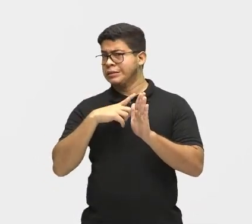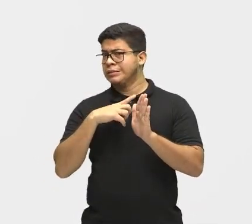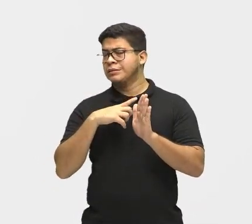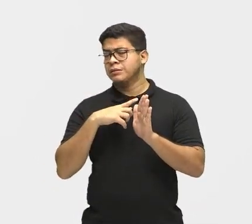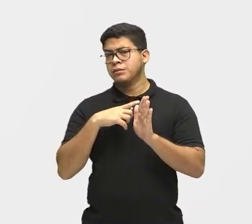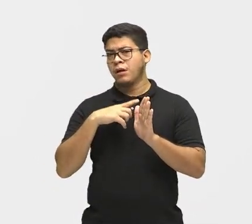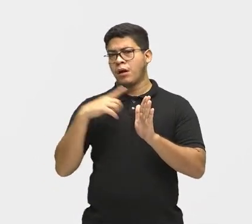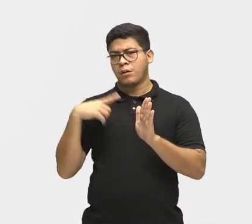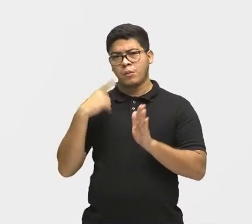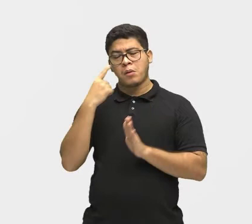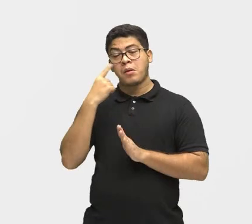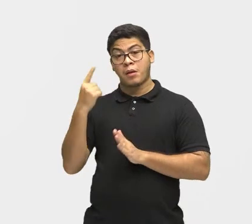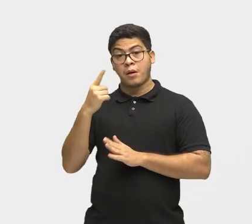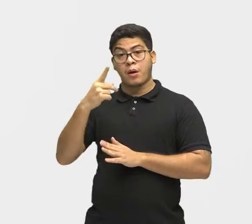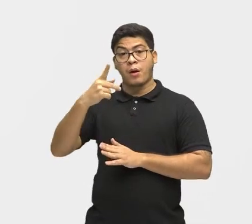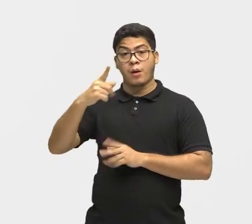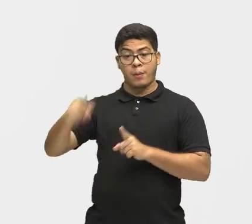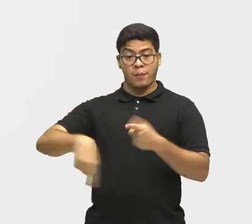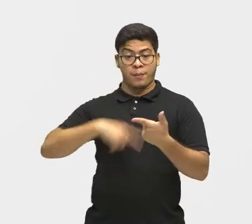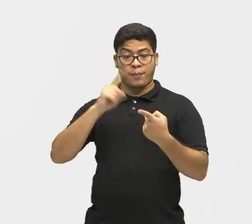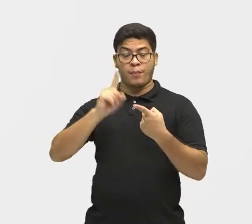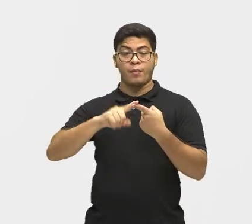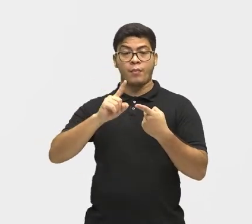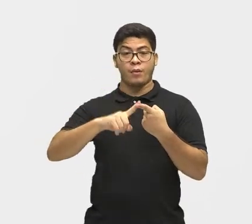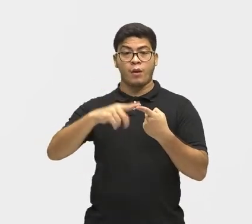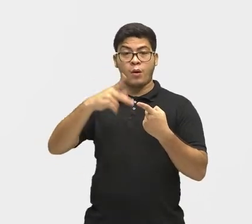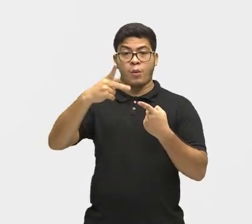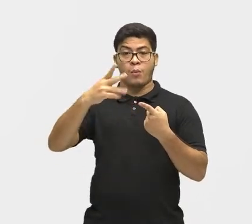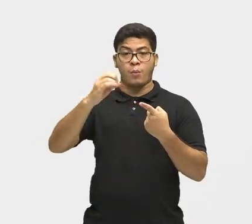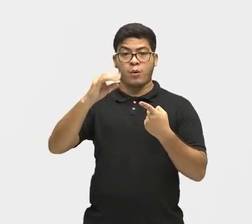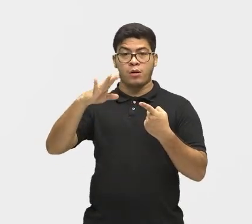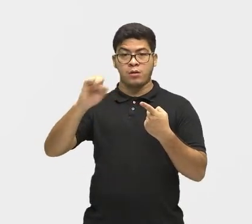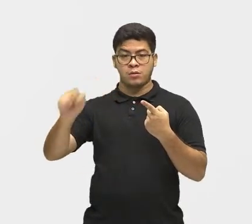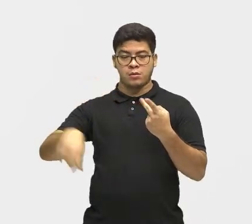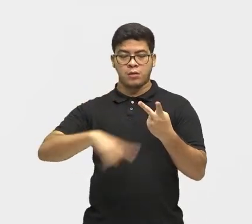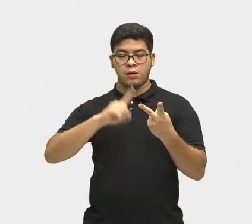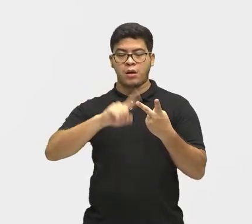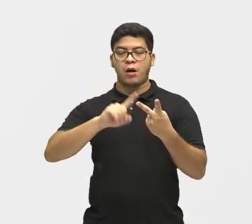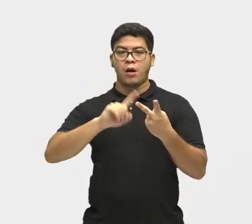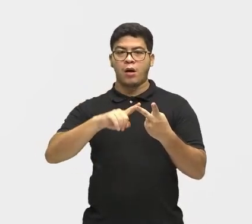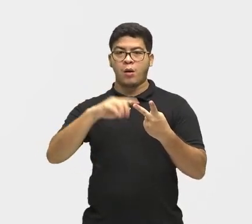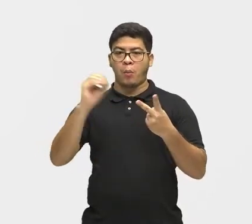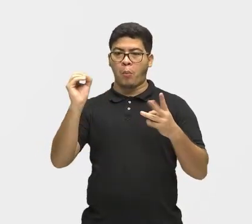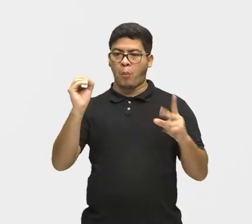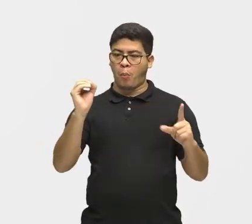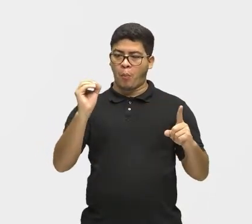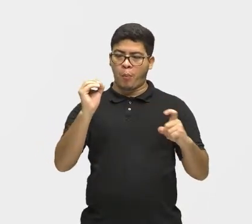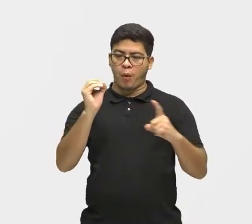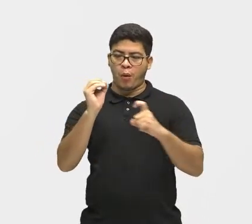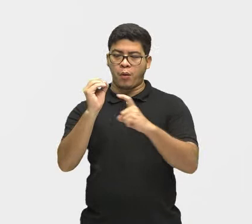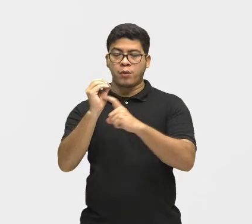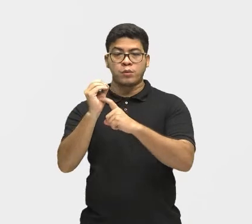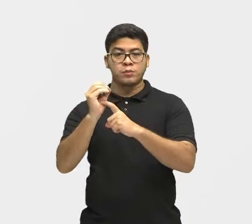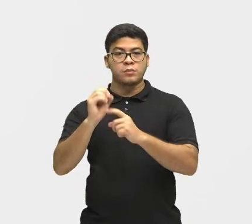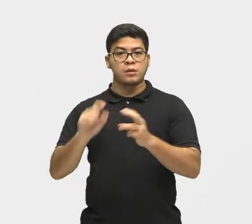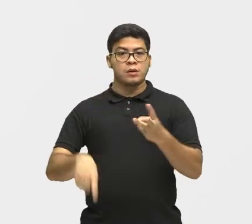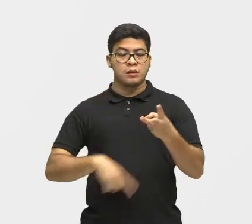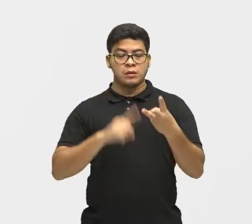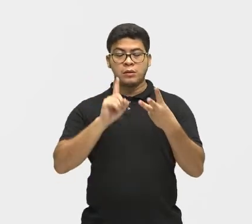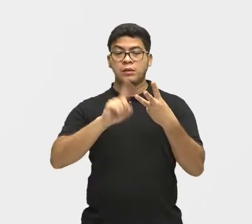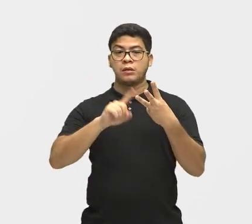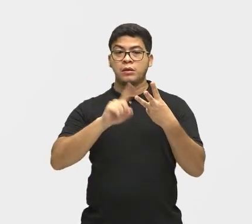A polinização, a fecundação e formação do fruto e dispersão